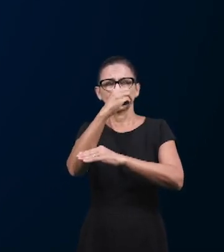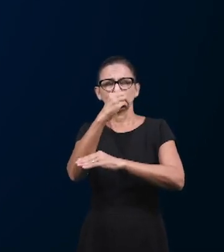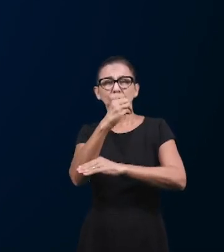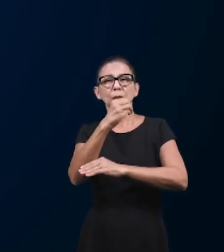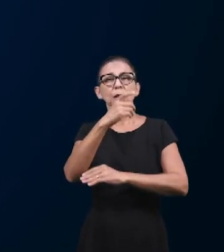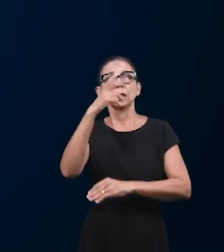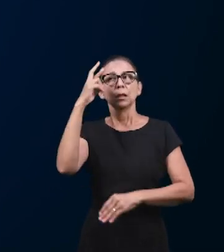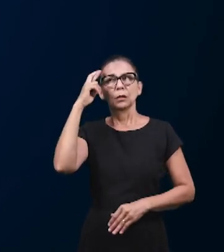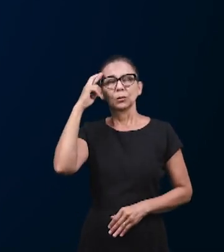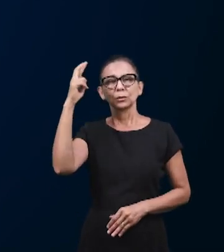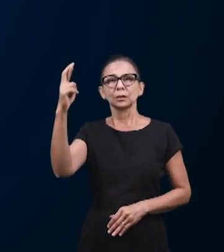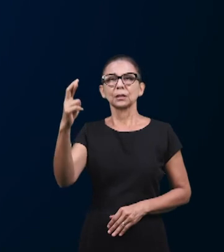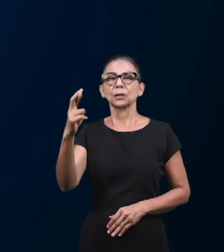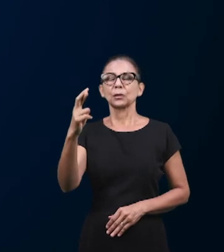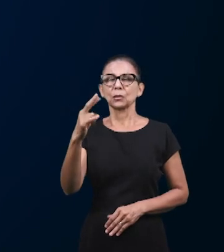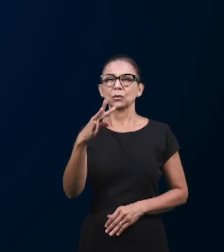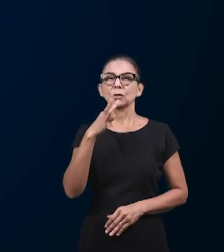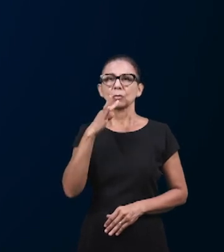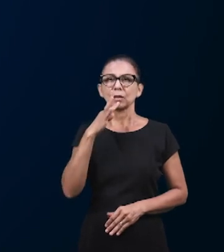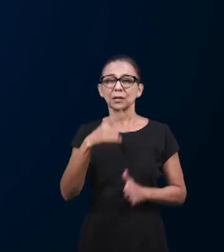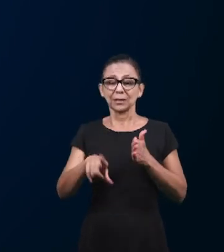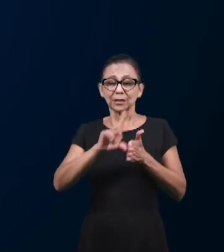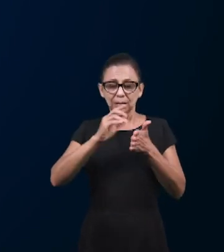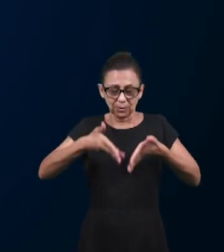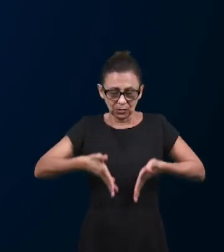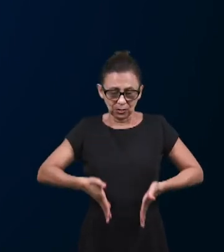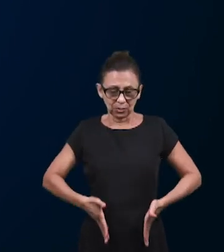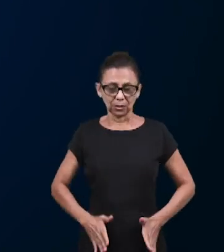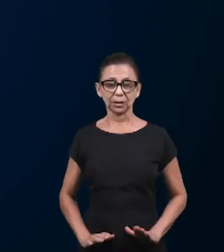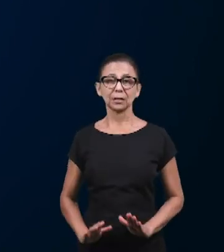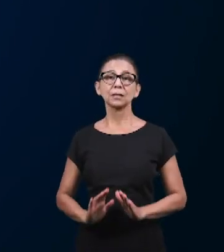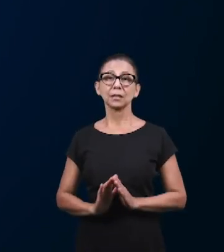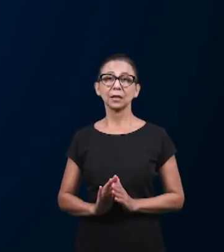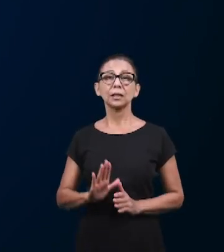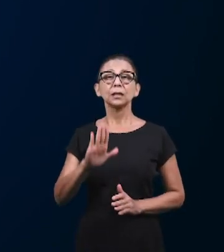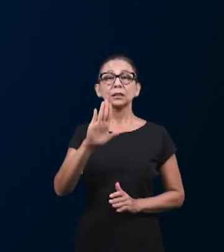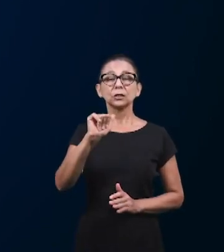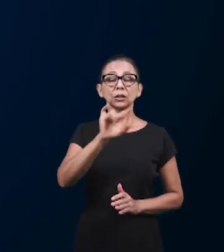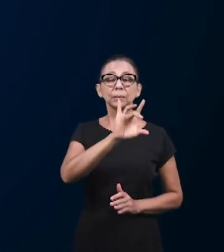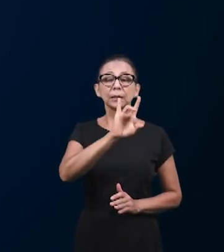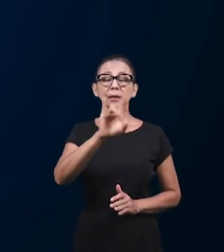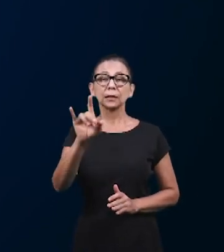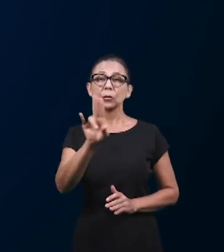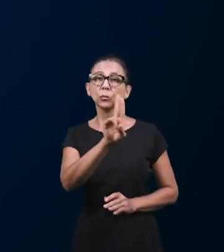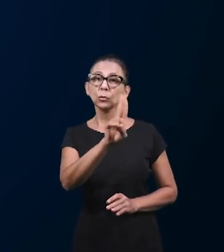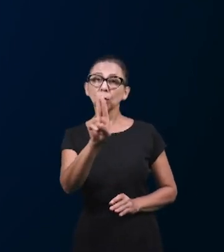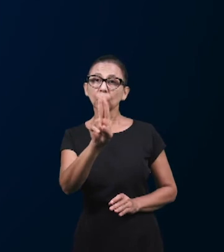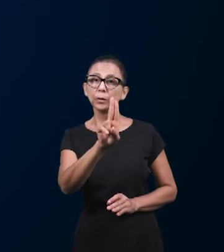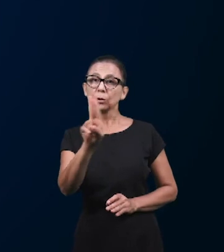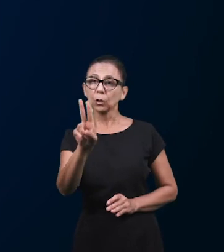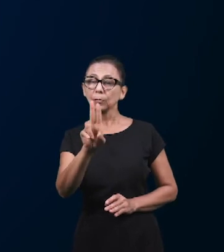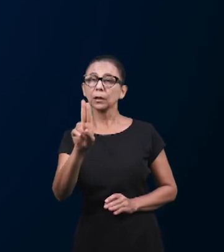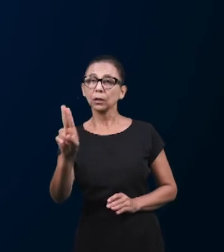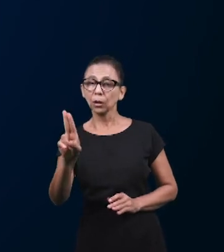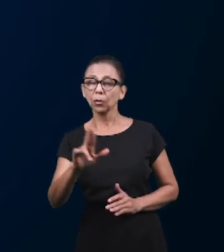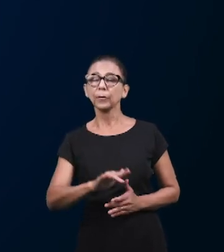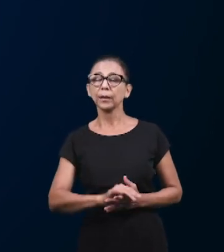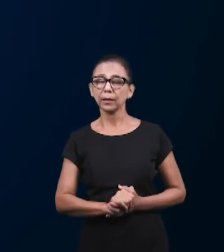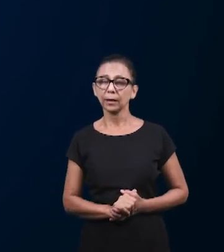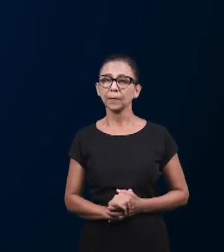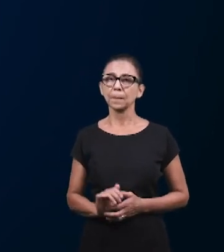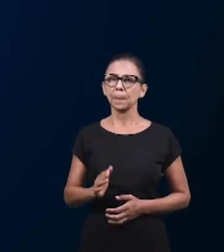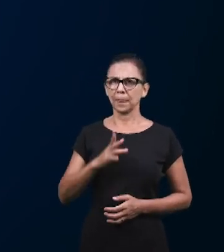nos conhecia e chama cada um de nós pelo nome. Deus, quando Ele chama o homem,